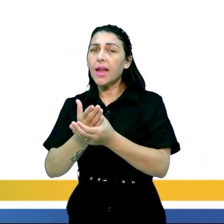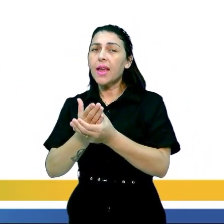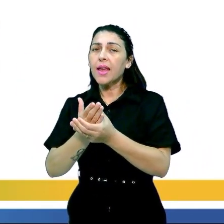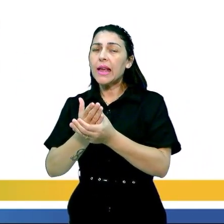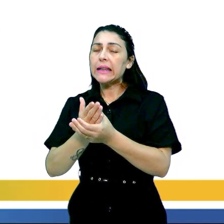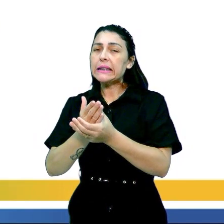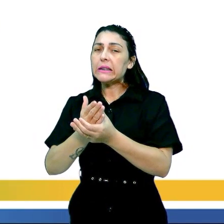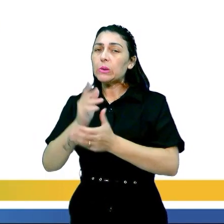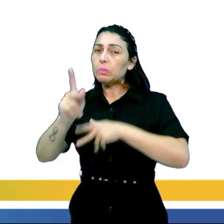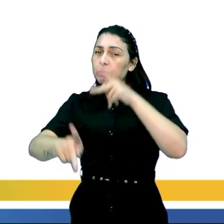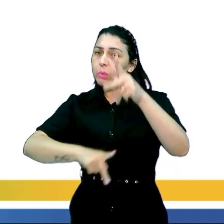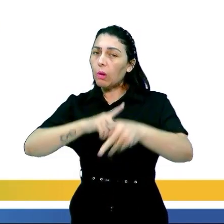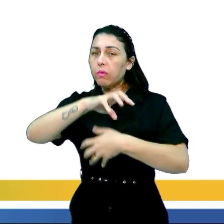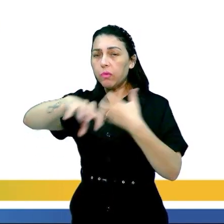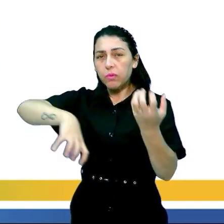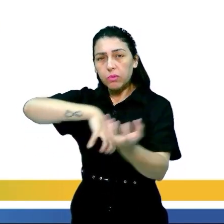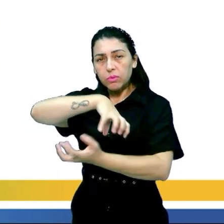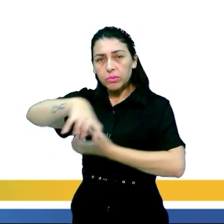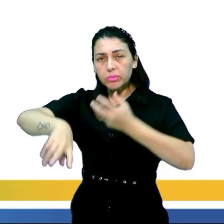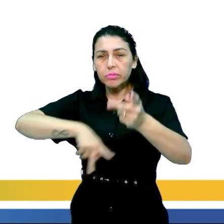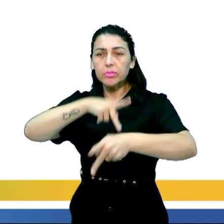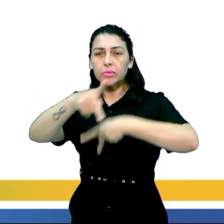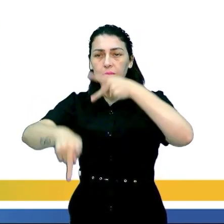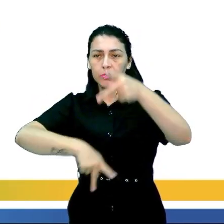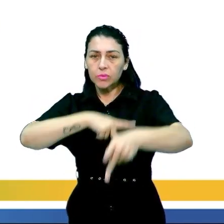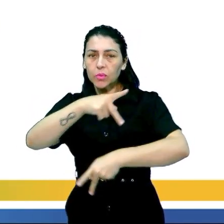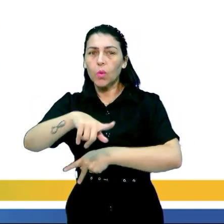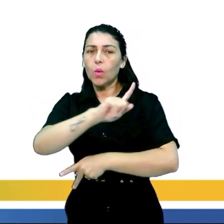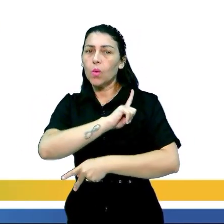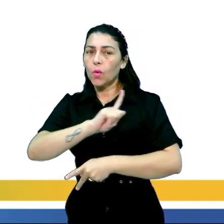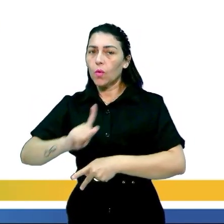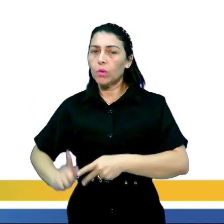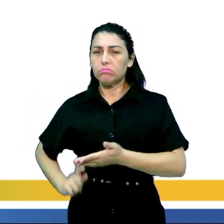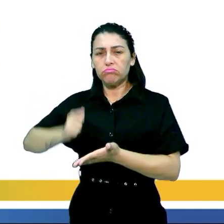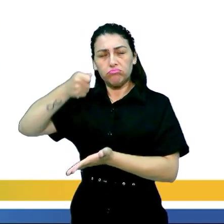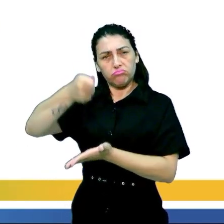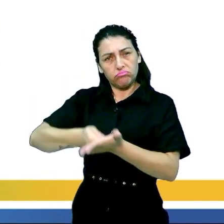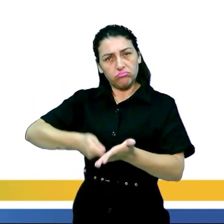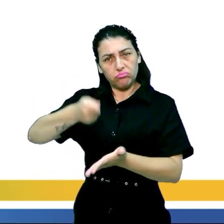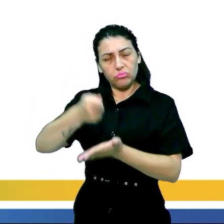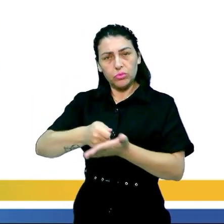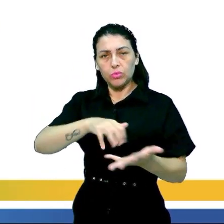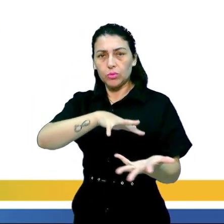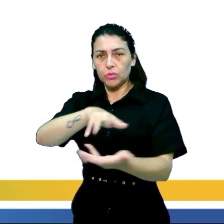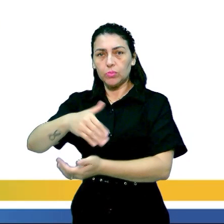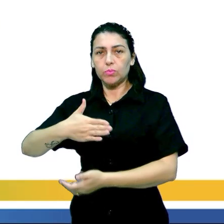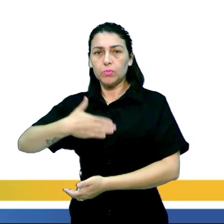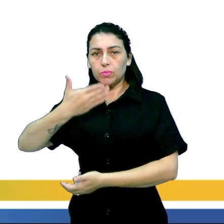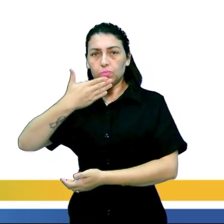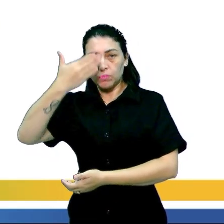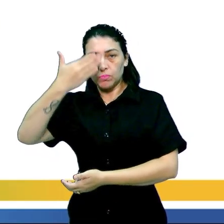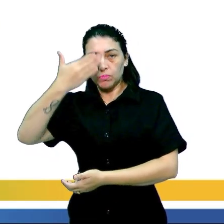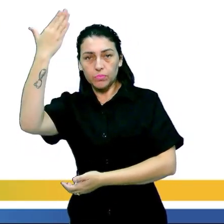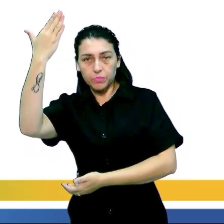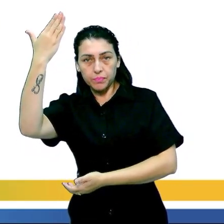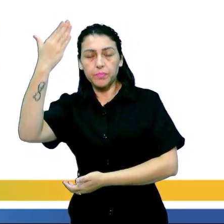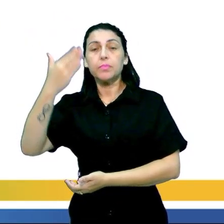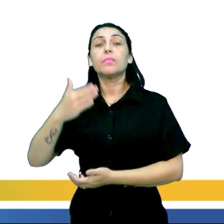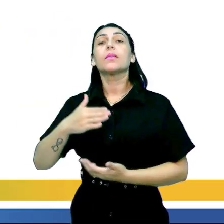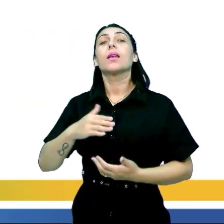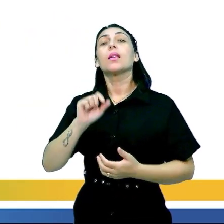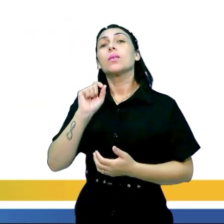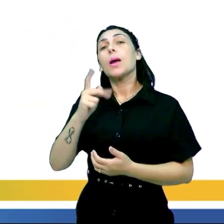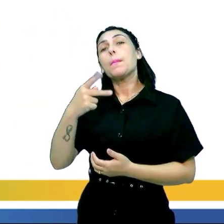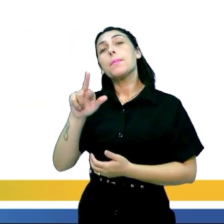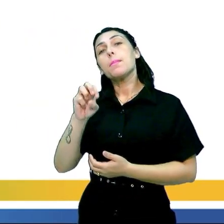revoltas e também revoluções populares contra governos ditatoriais no mundo árabe. Então, a Primavera